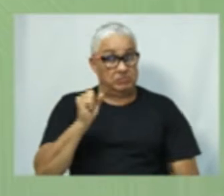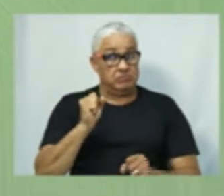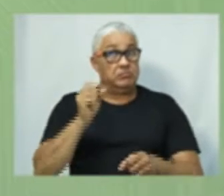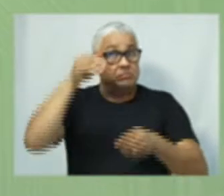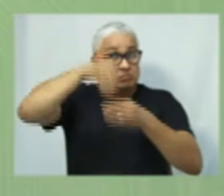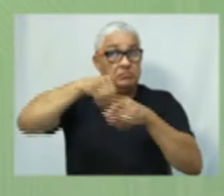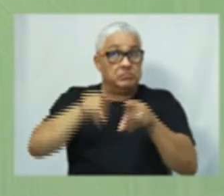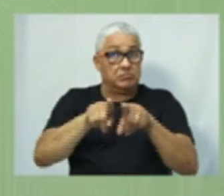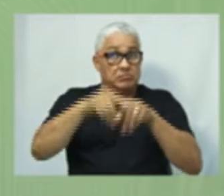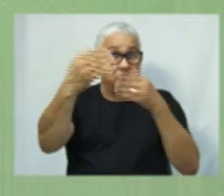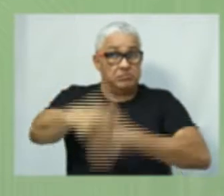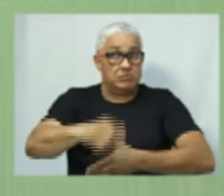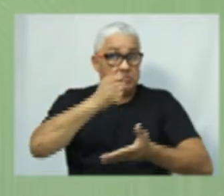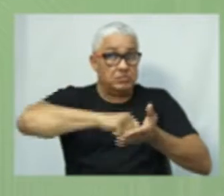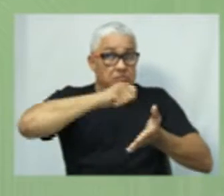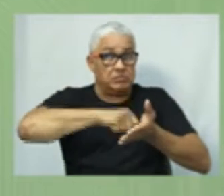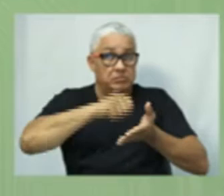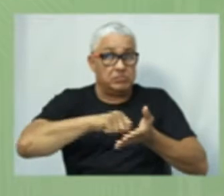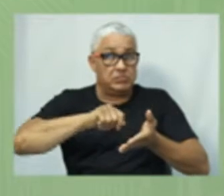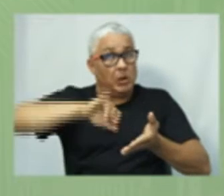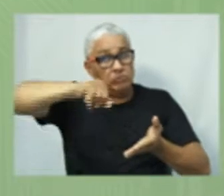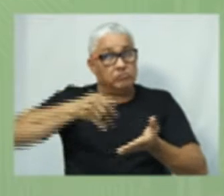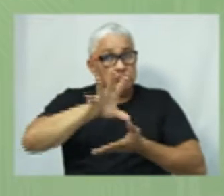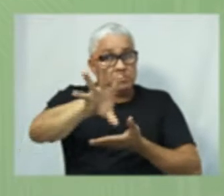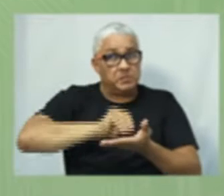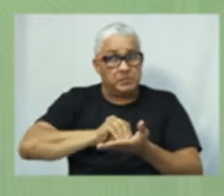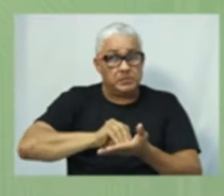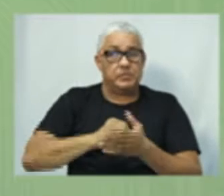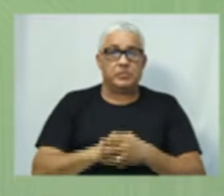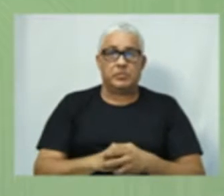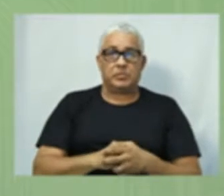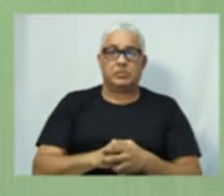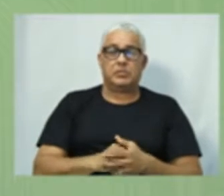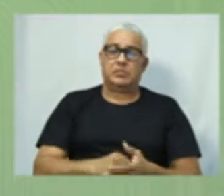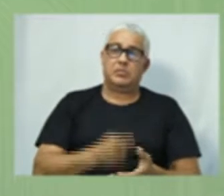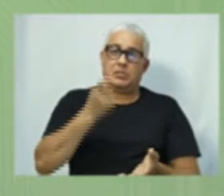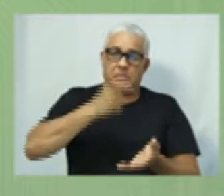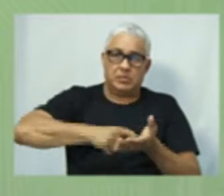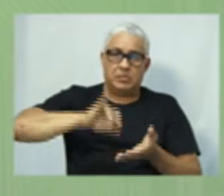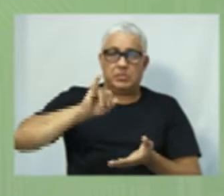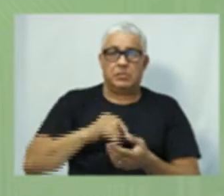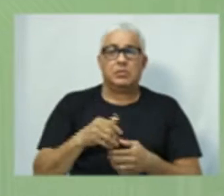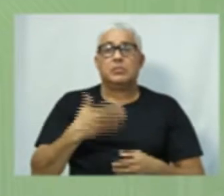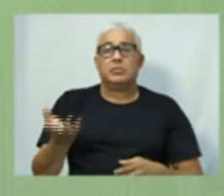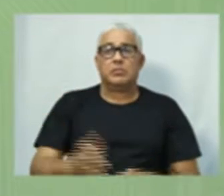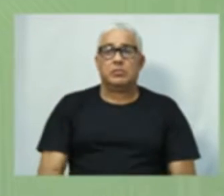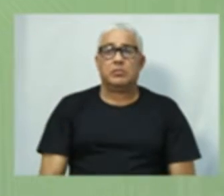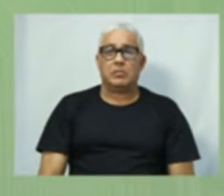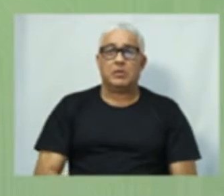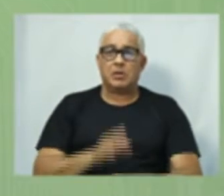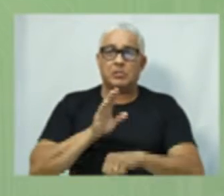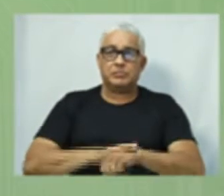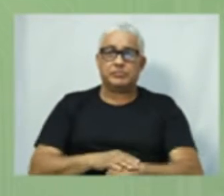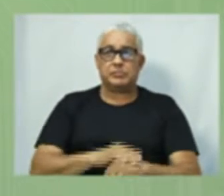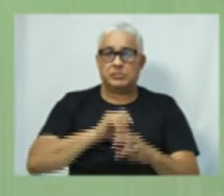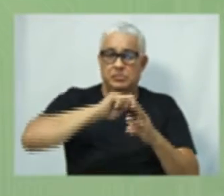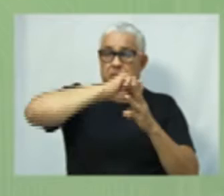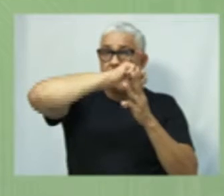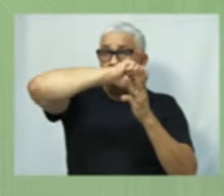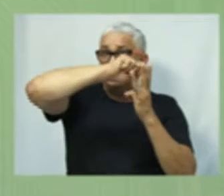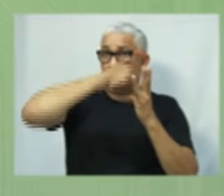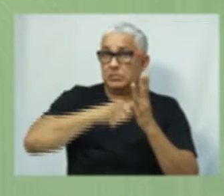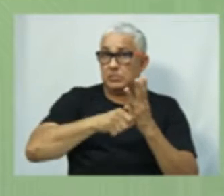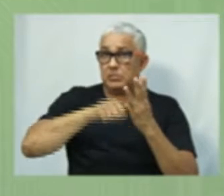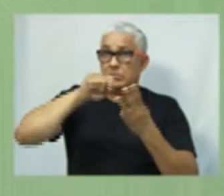hein? Anota aí no seu caderninho, aluno. Imposto de renda, qual é a periodicidade dele? Trimestral.